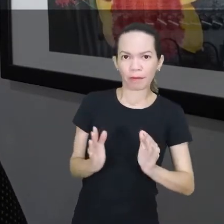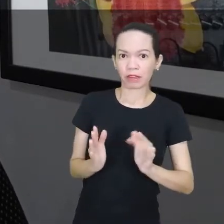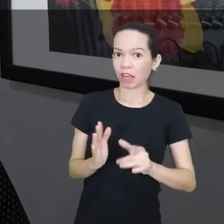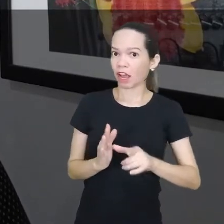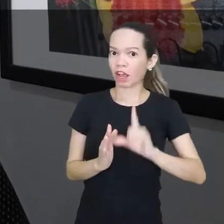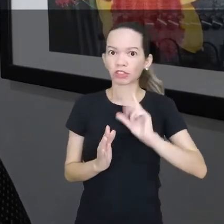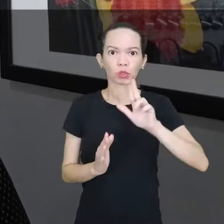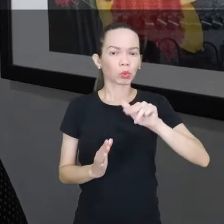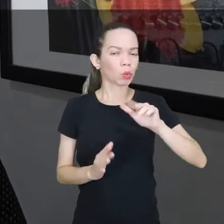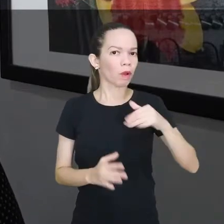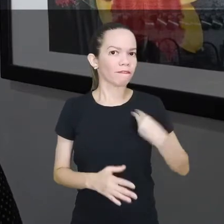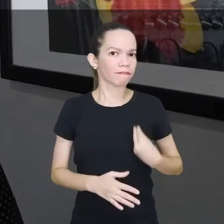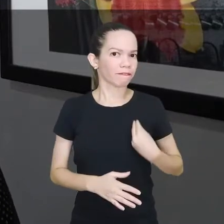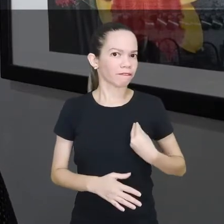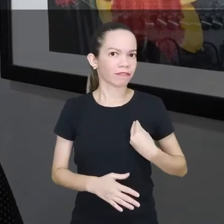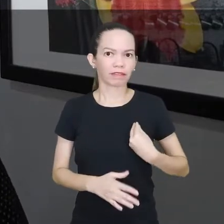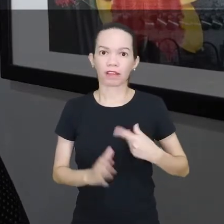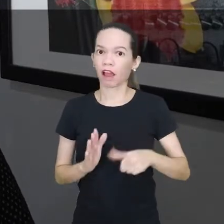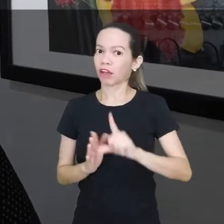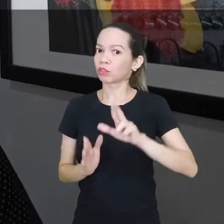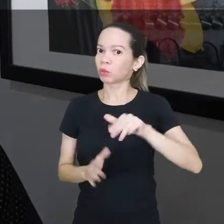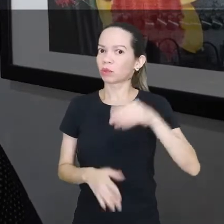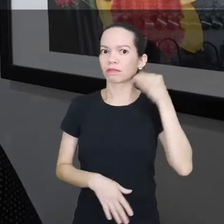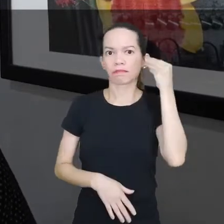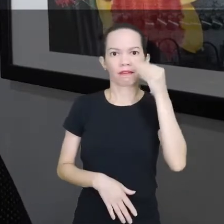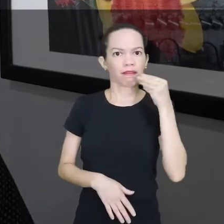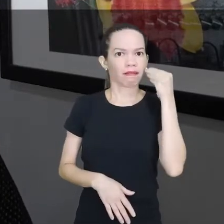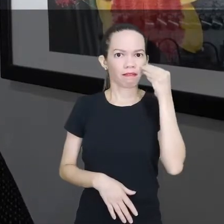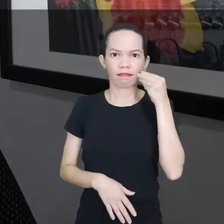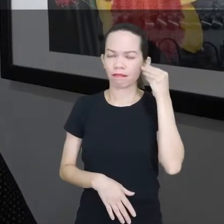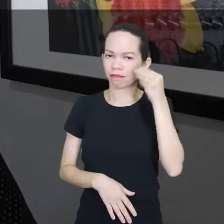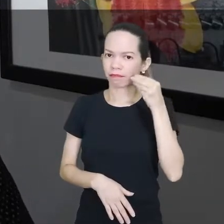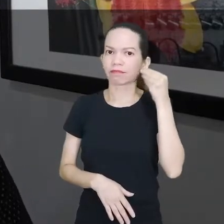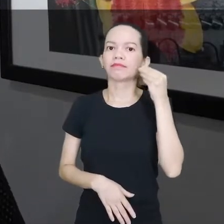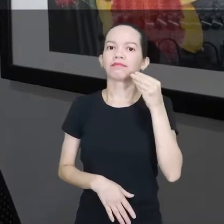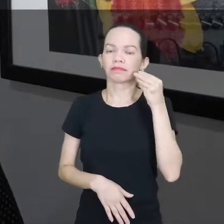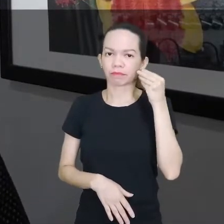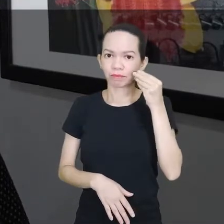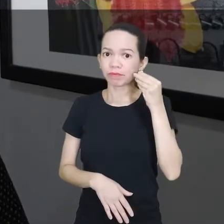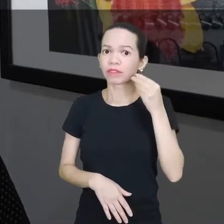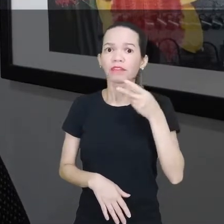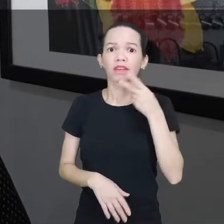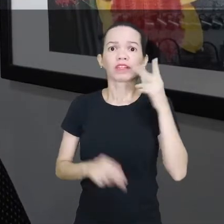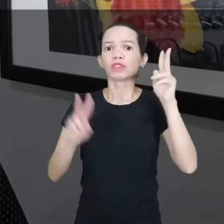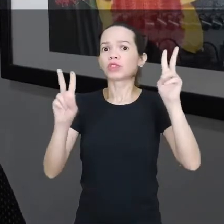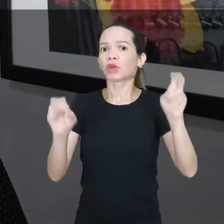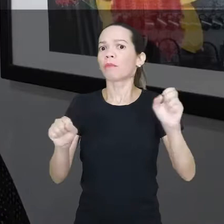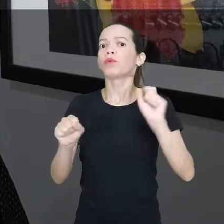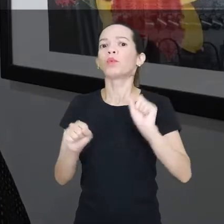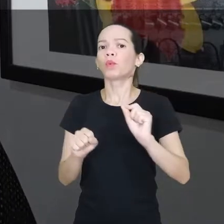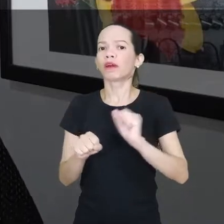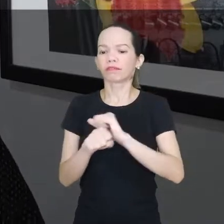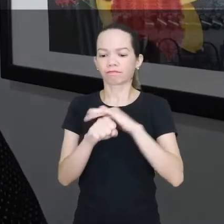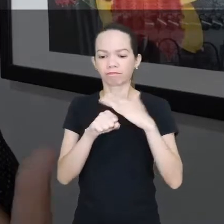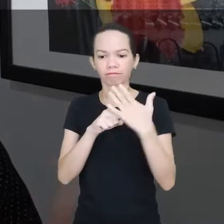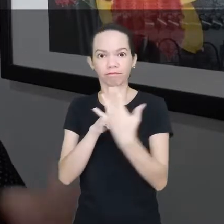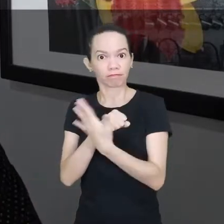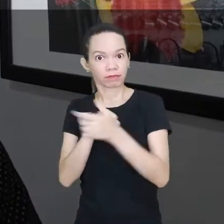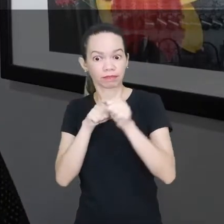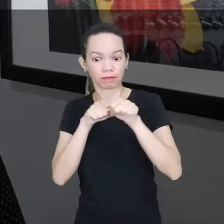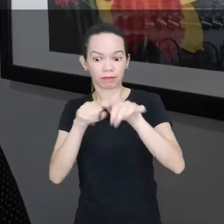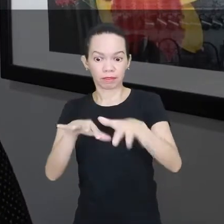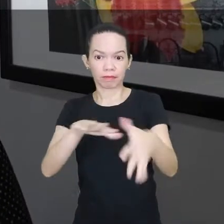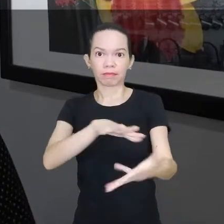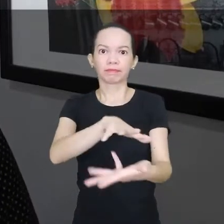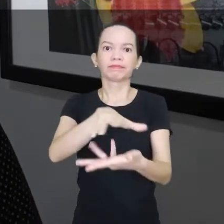nossa história. Nunca vivemos e nem tivemos alguém para contar um pouco sobre isso em relação a uma pandemia, do jeito